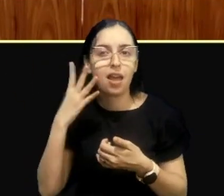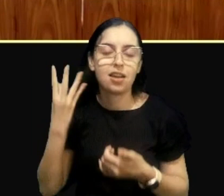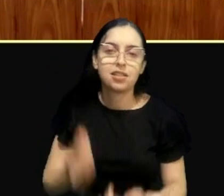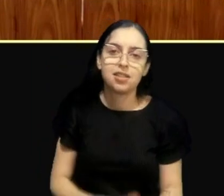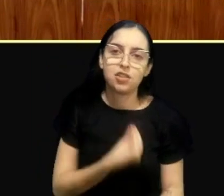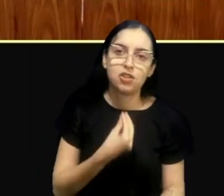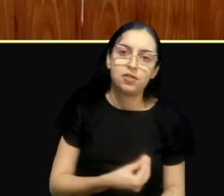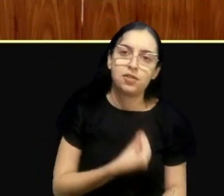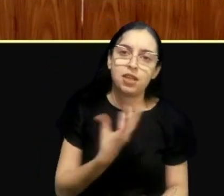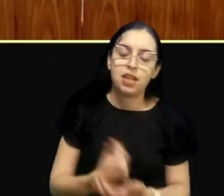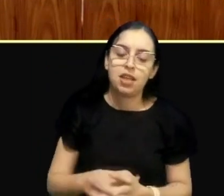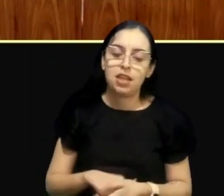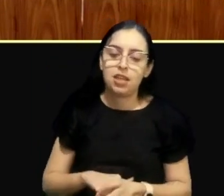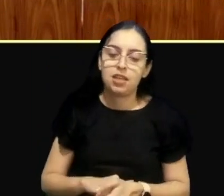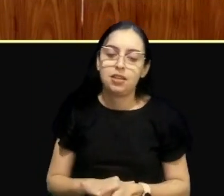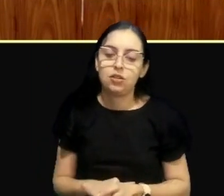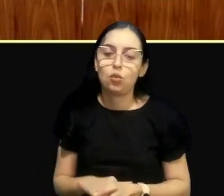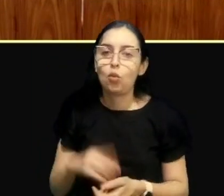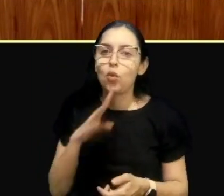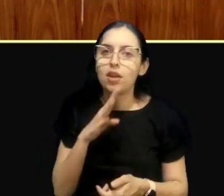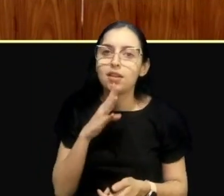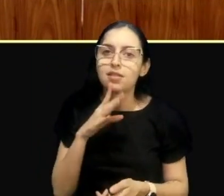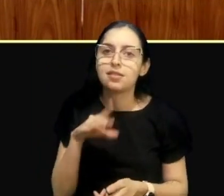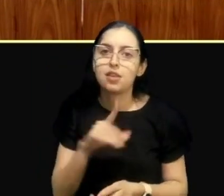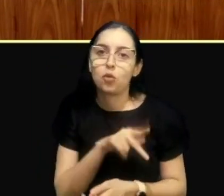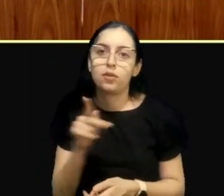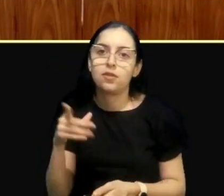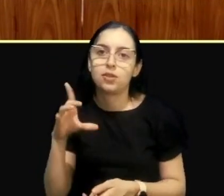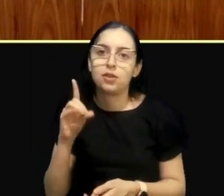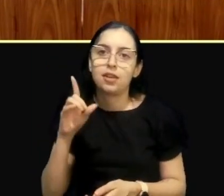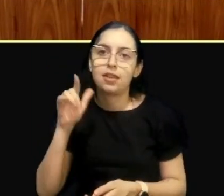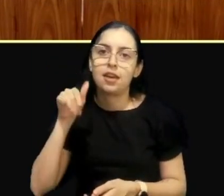aqui, de conhecer o Davi, né,